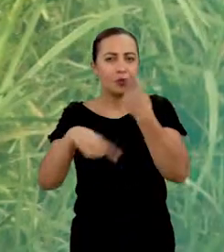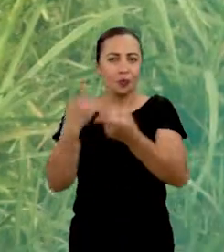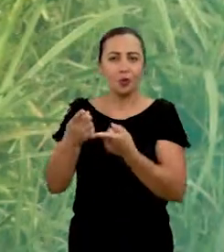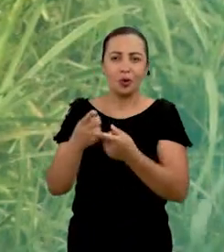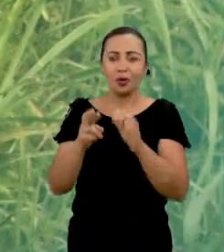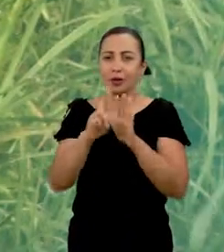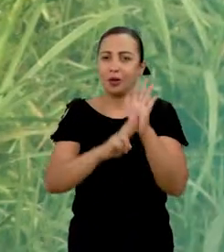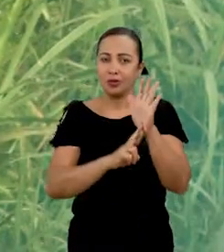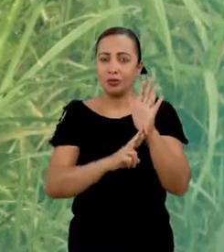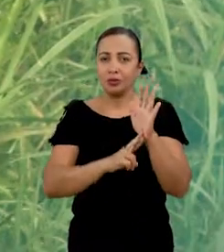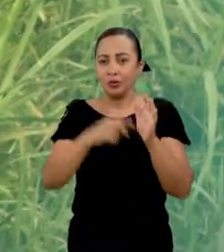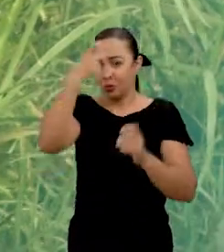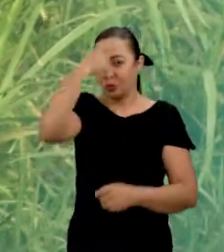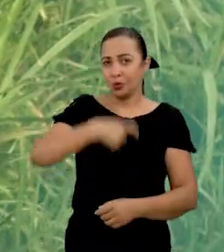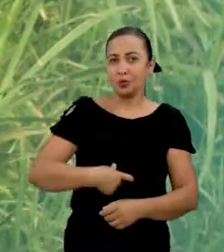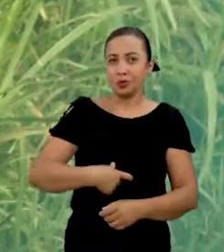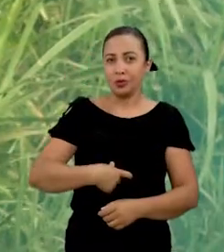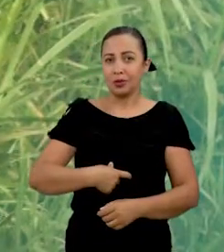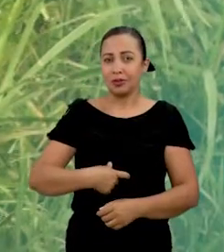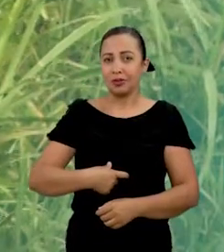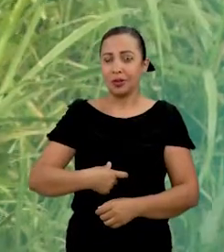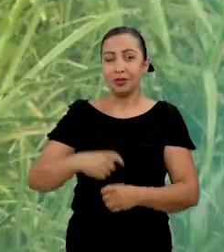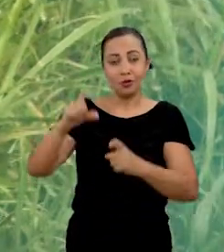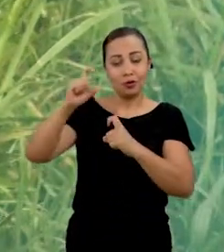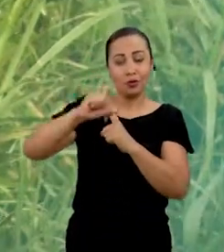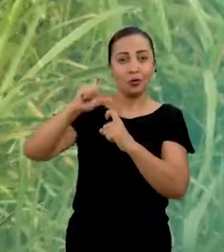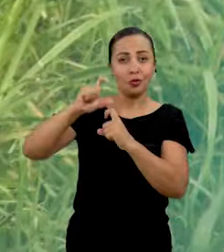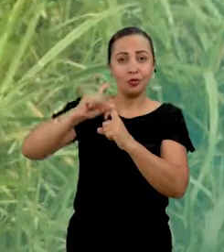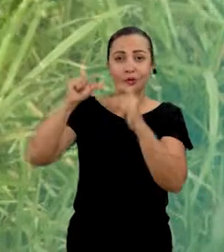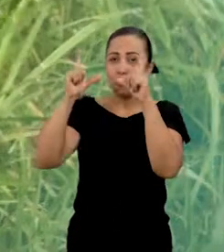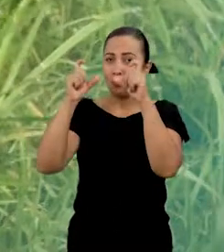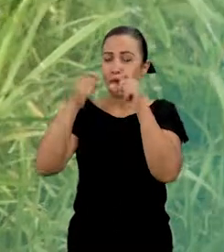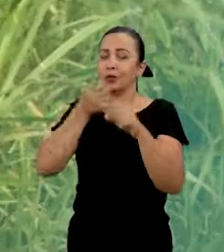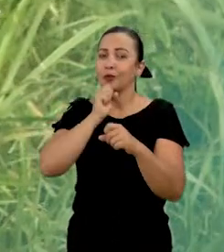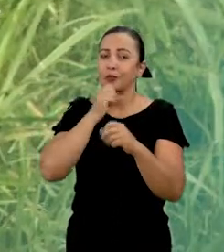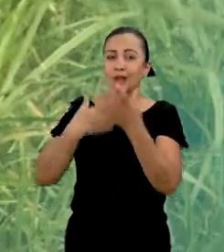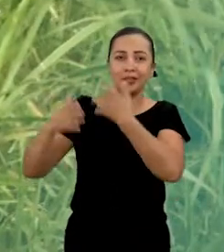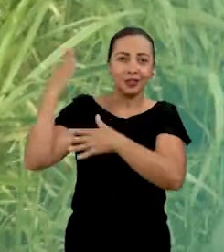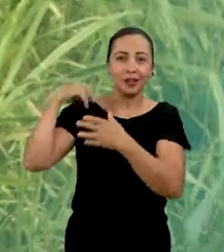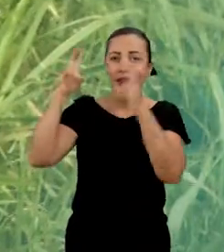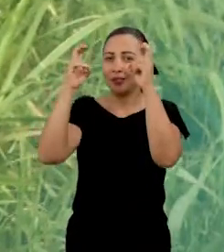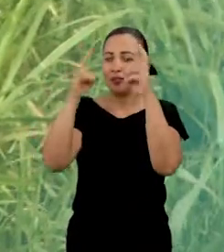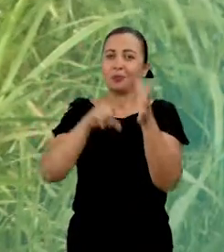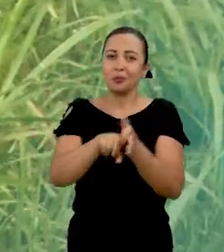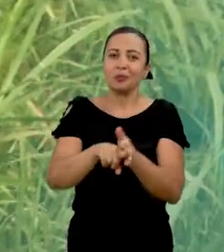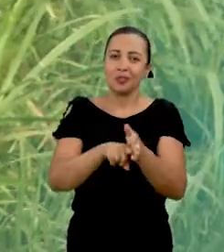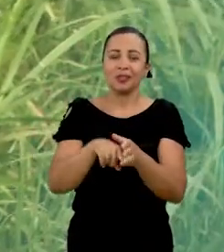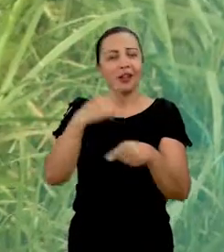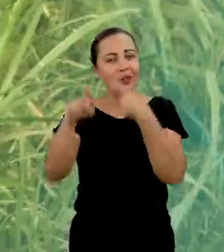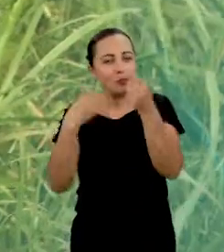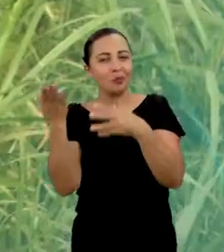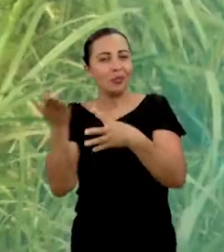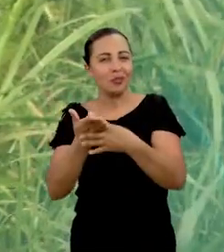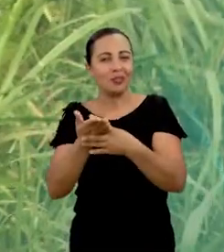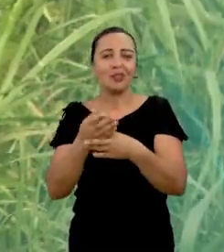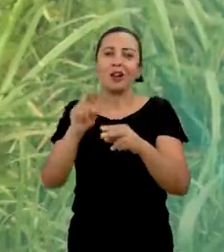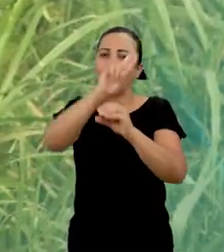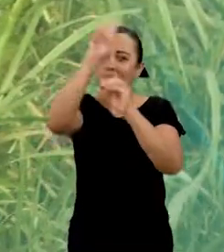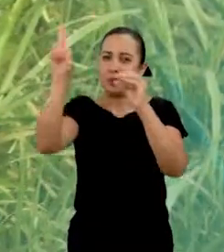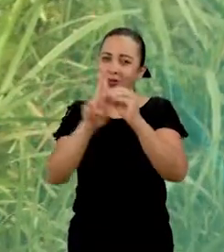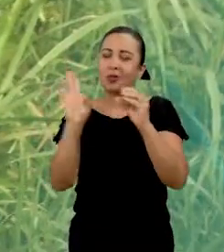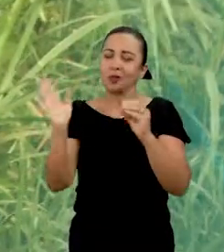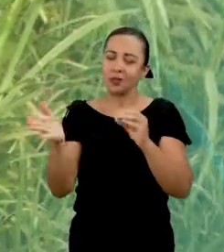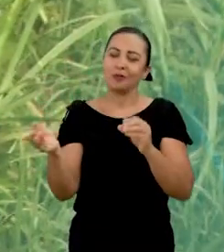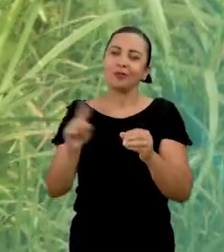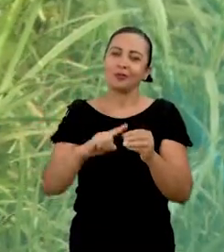E veja daqui a pouco o registro de personalidades de Aracaju por meio da fotografia antiga. É tema de pesquisa. É depois do